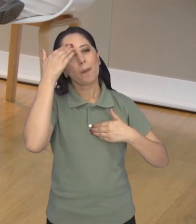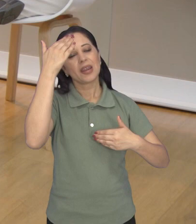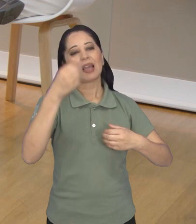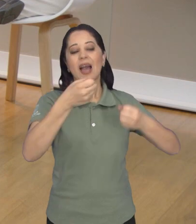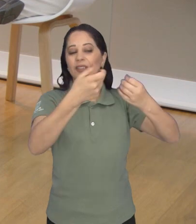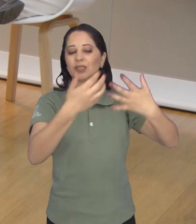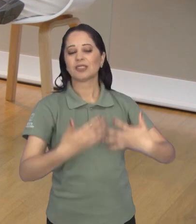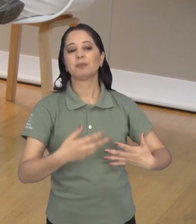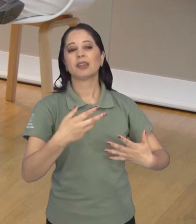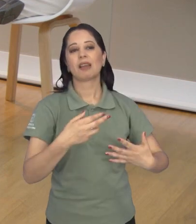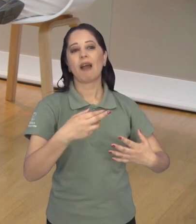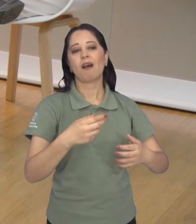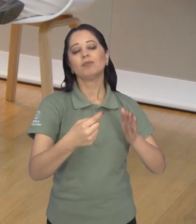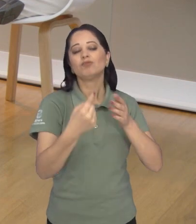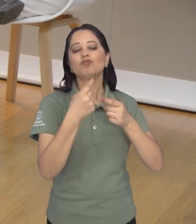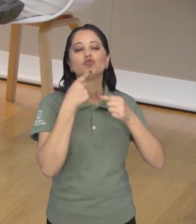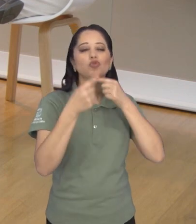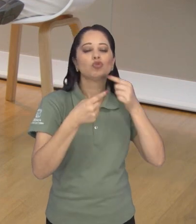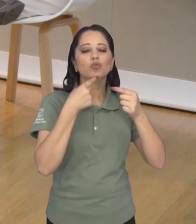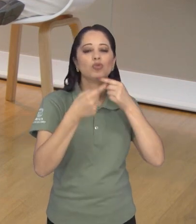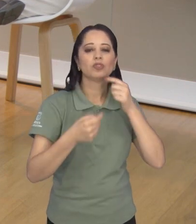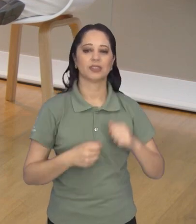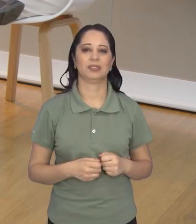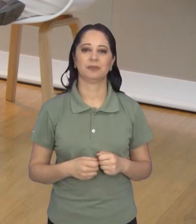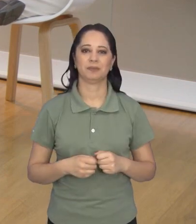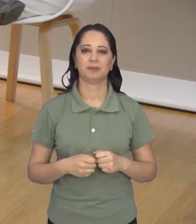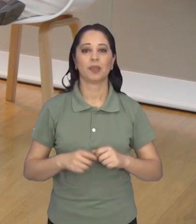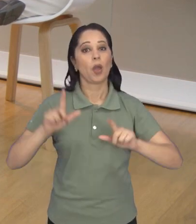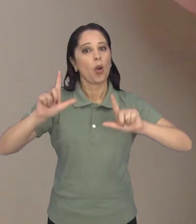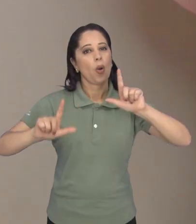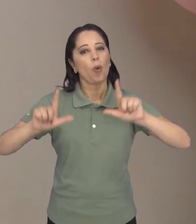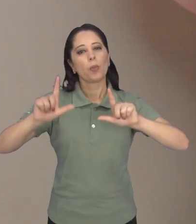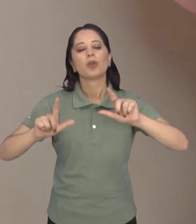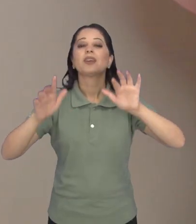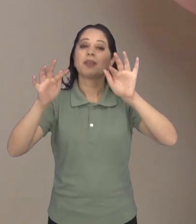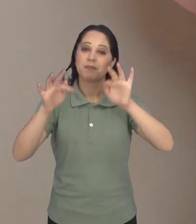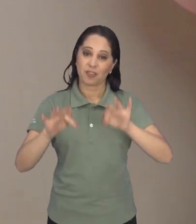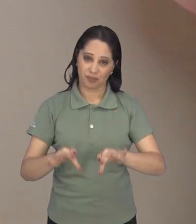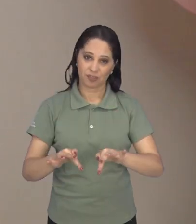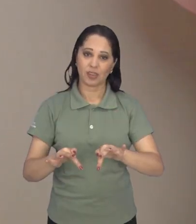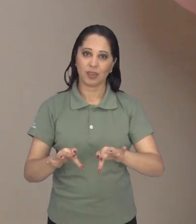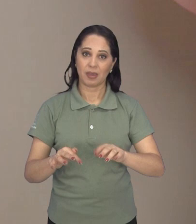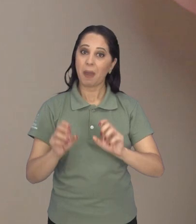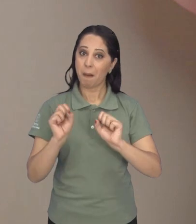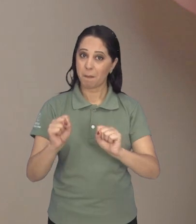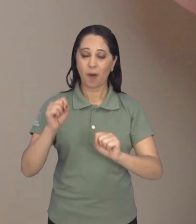dúvidas aí dos nossos telespectadores. Eu que agradeço o tempo. Obrigado. O De Bem com Você de